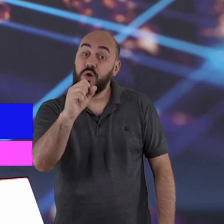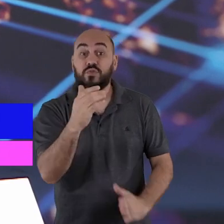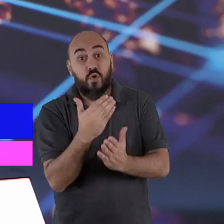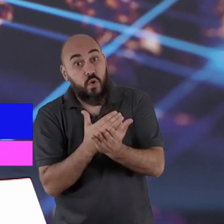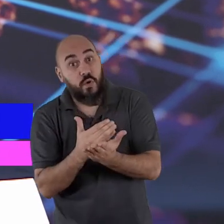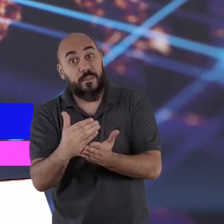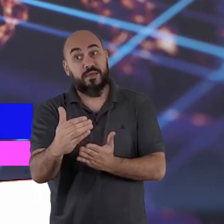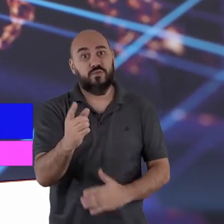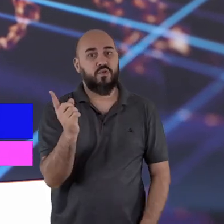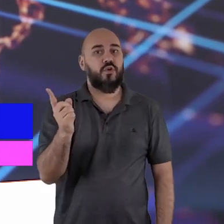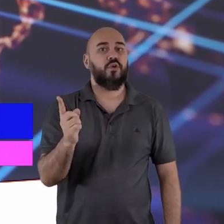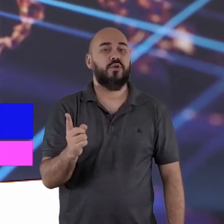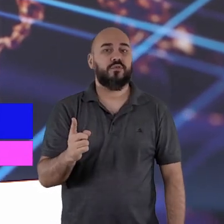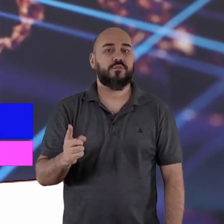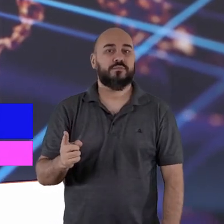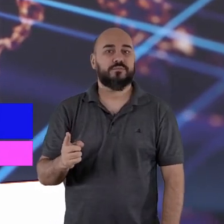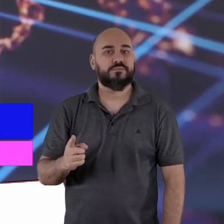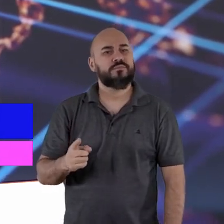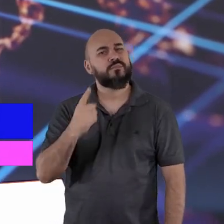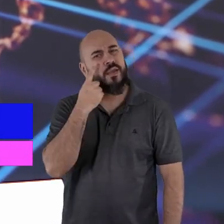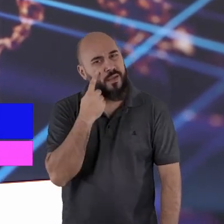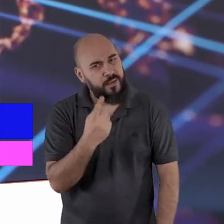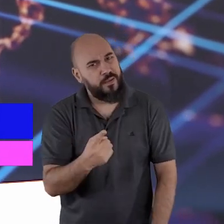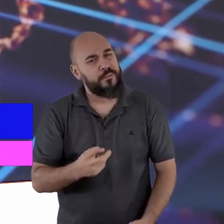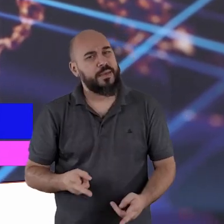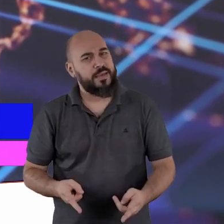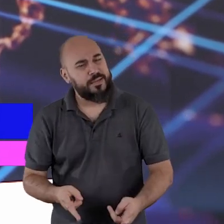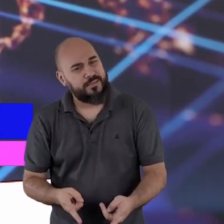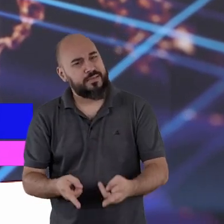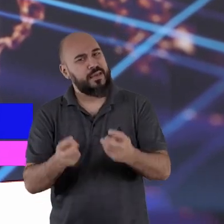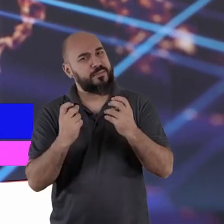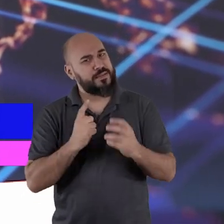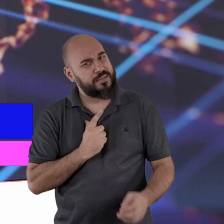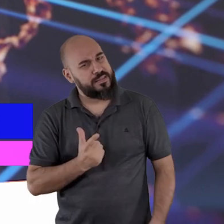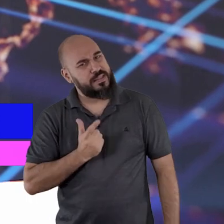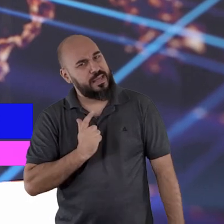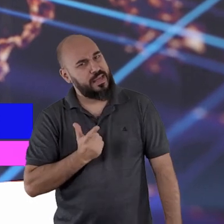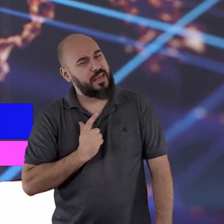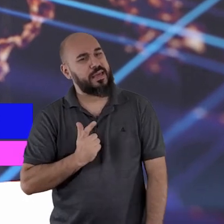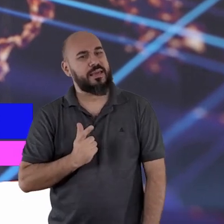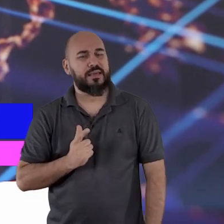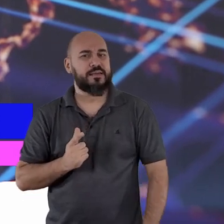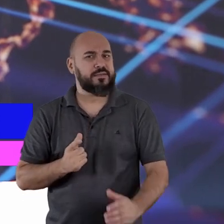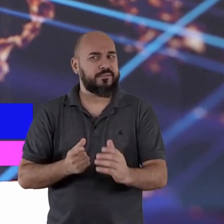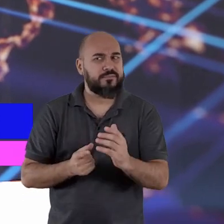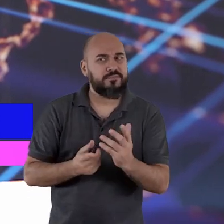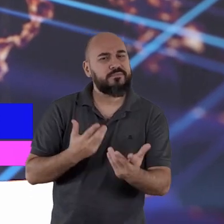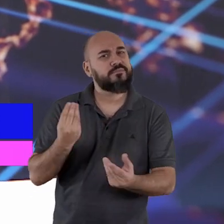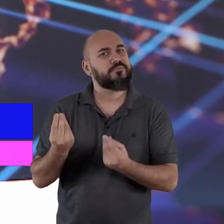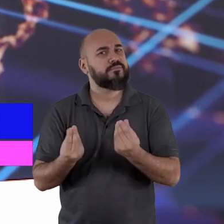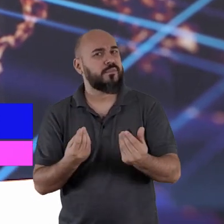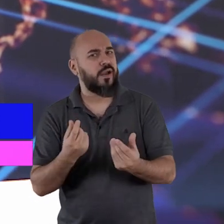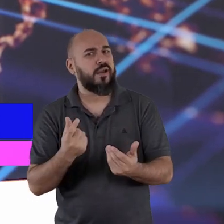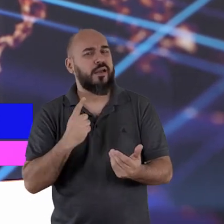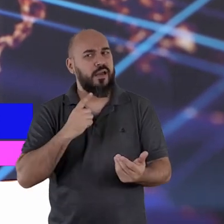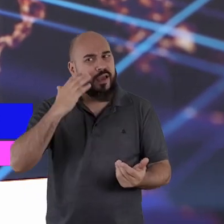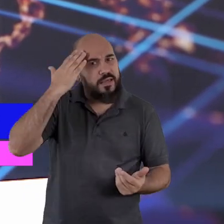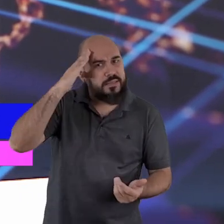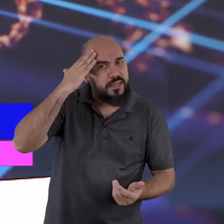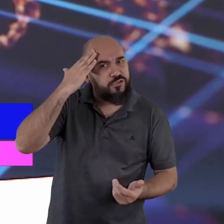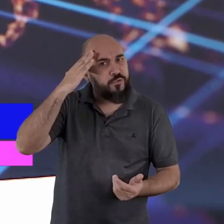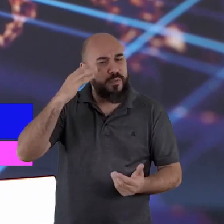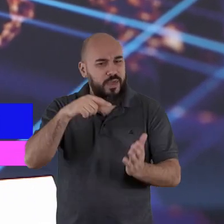há alguns elementos nesta profecia que dizem que o entendimento aumentaria, as